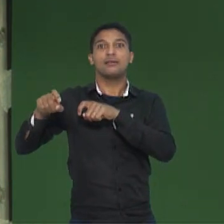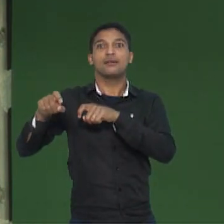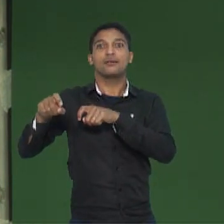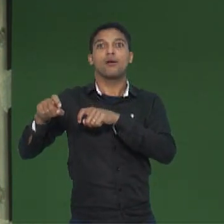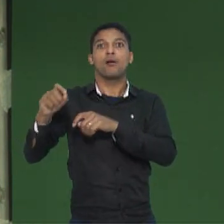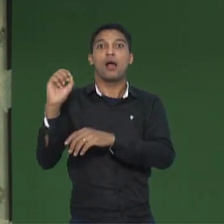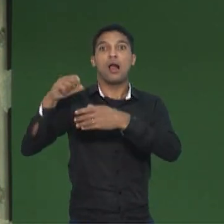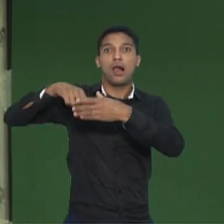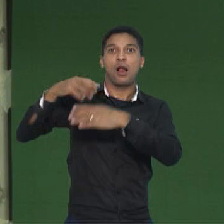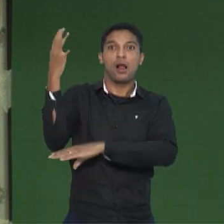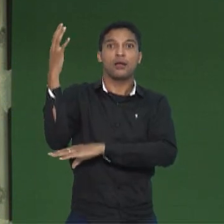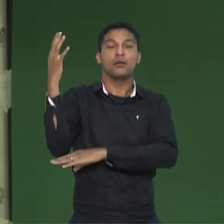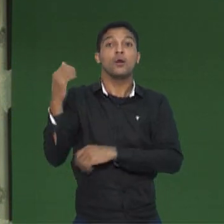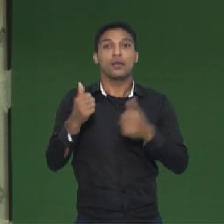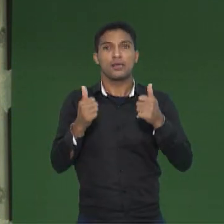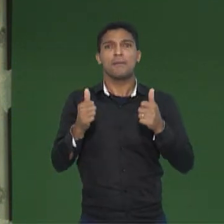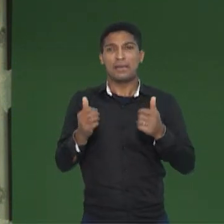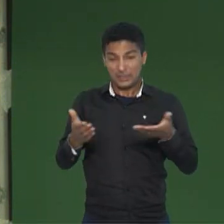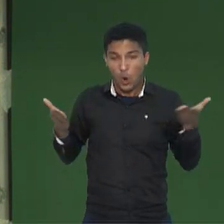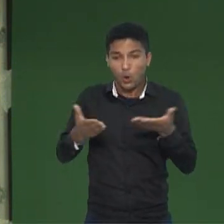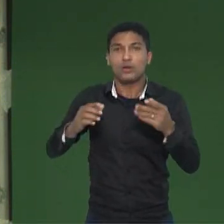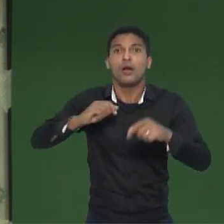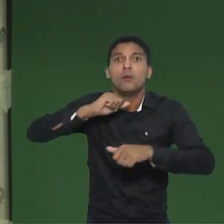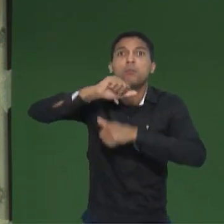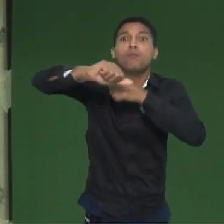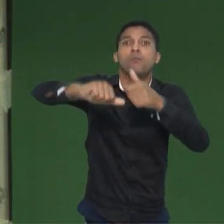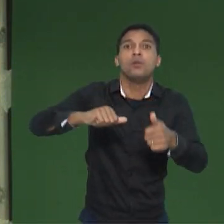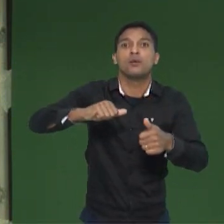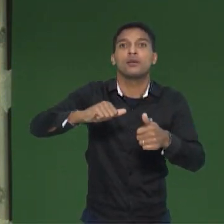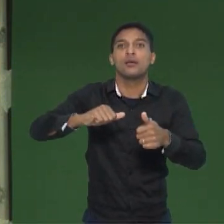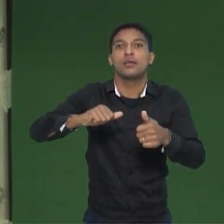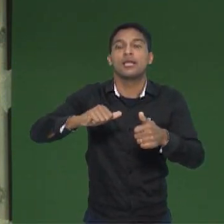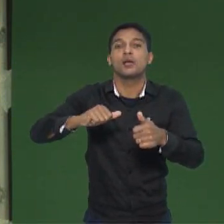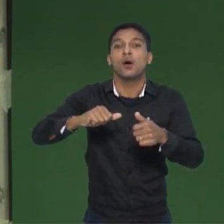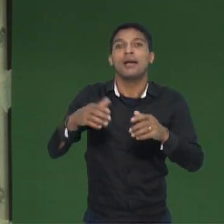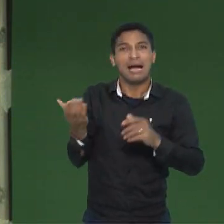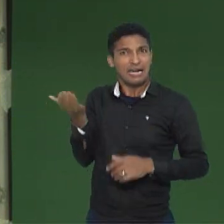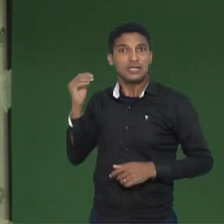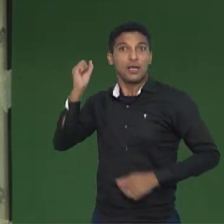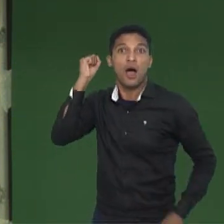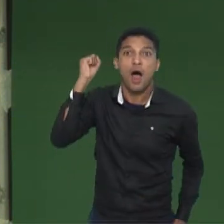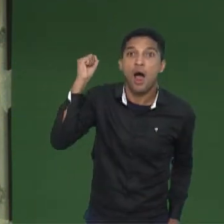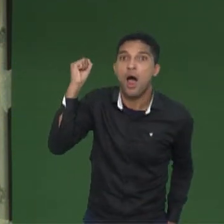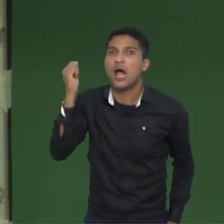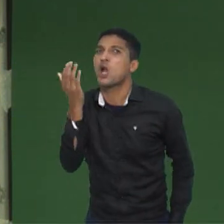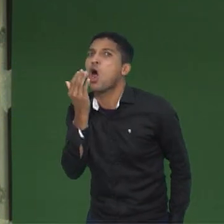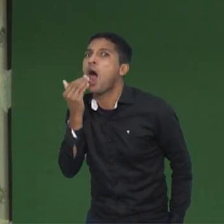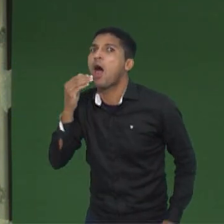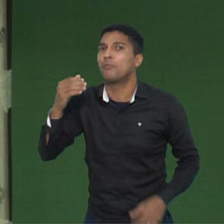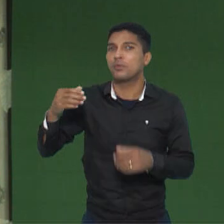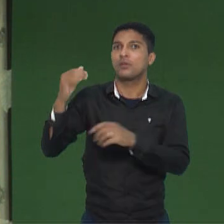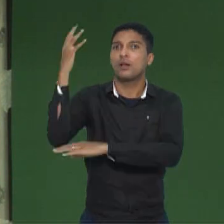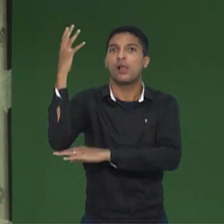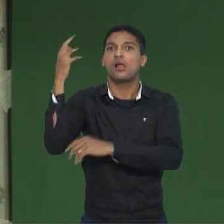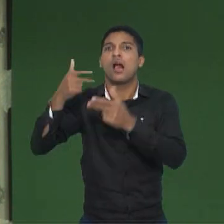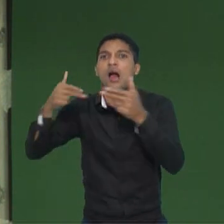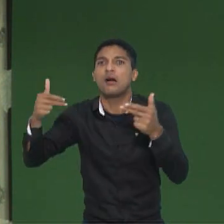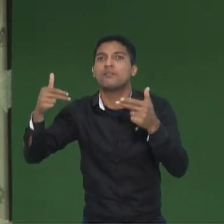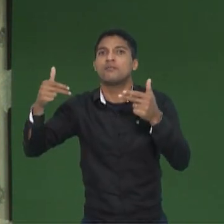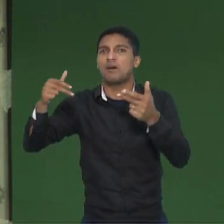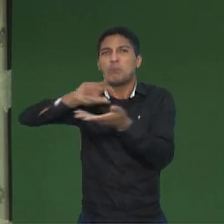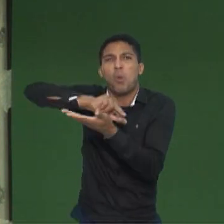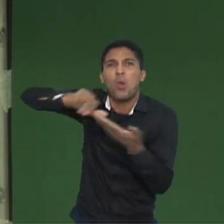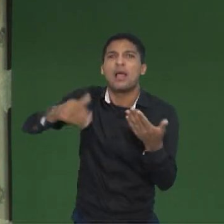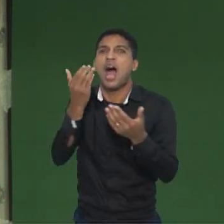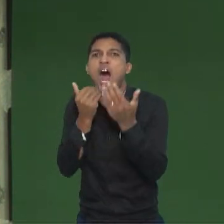diferentes, né? Não 5 bananas, não 5 laranjas, mas uma banana, uma laranja, um pedaço de abacaxi, um pedaço de melão. Esta